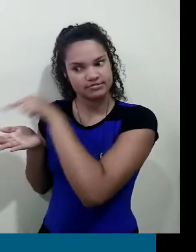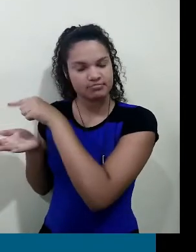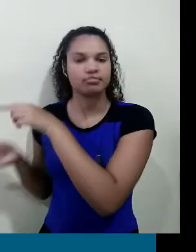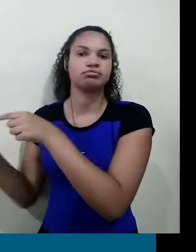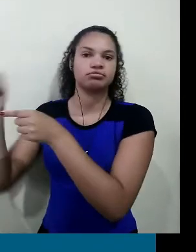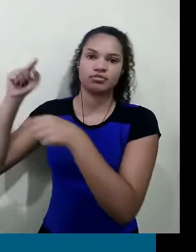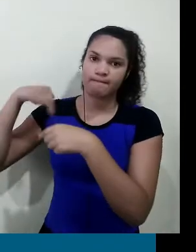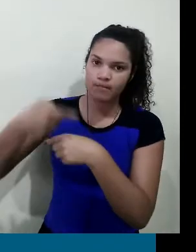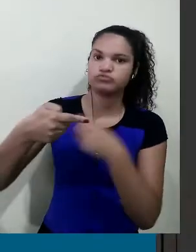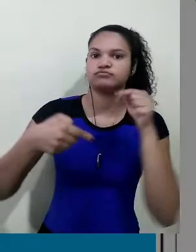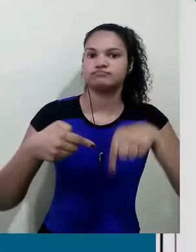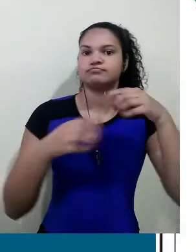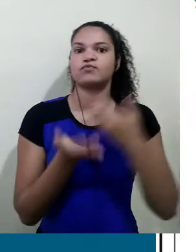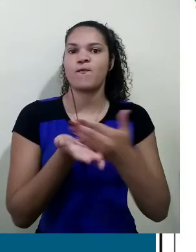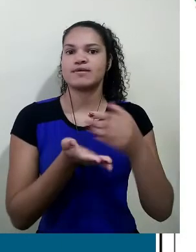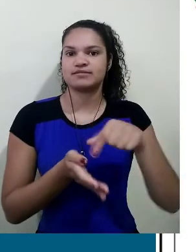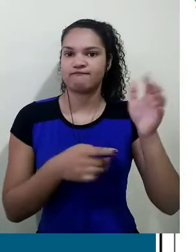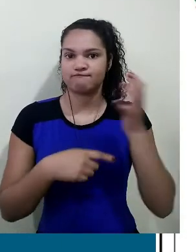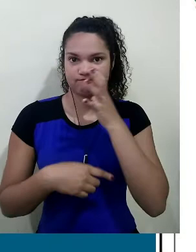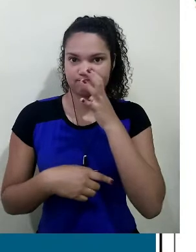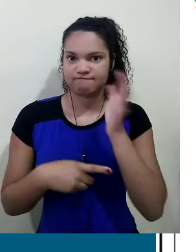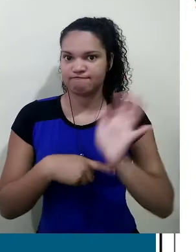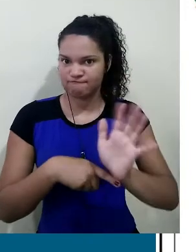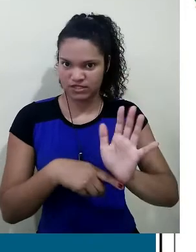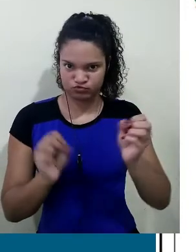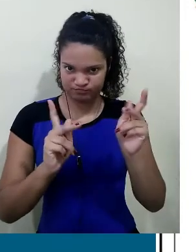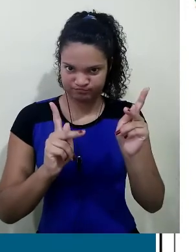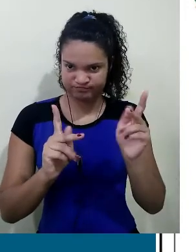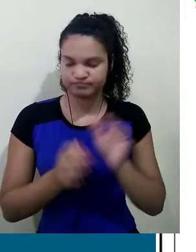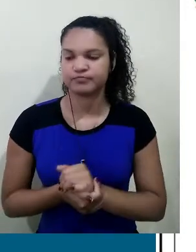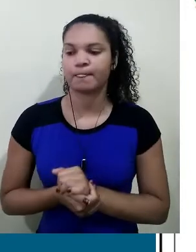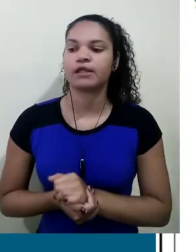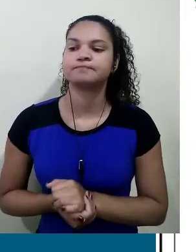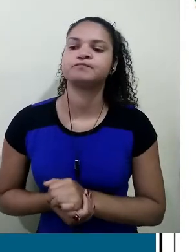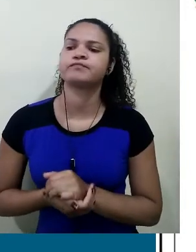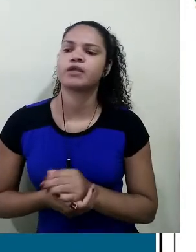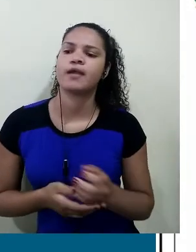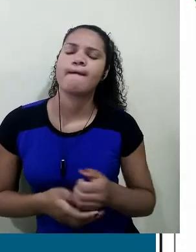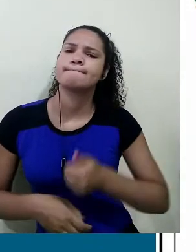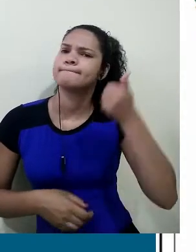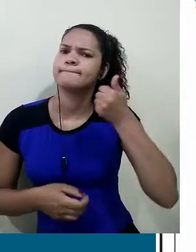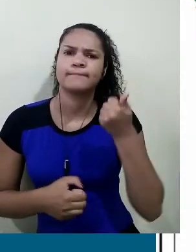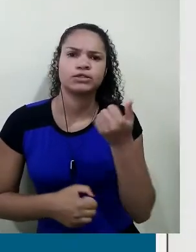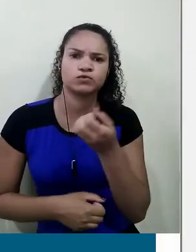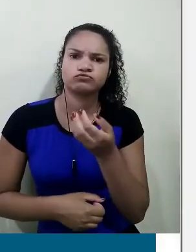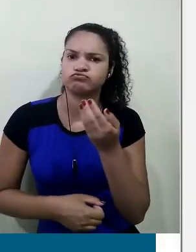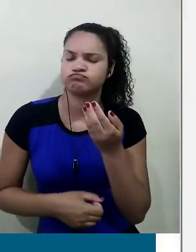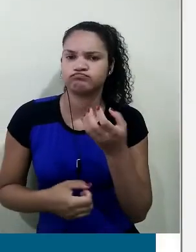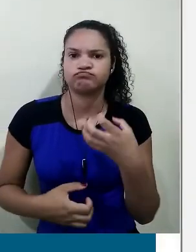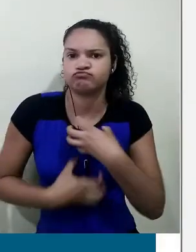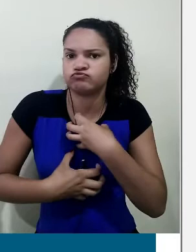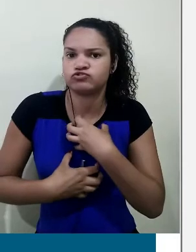continuar. Vamos lá. Uma das melhores maneiras de nós entendermos a probabilidade